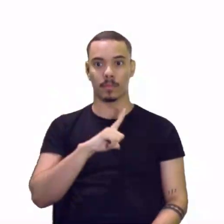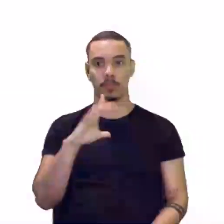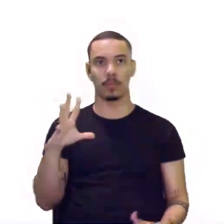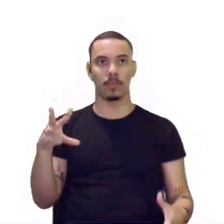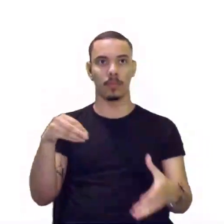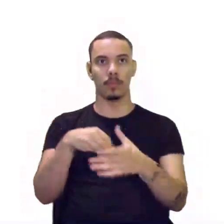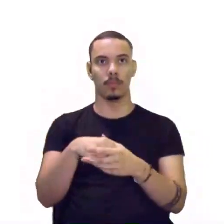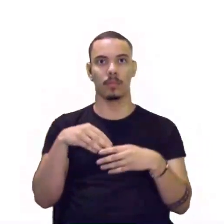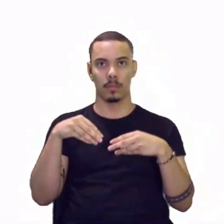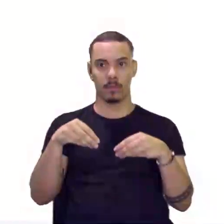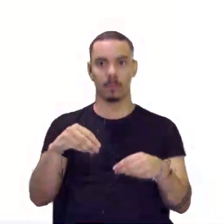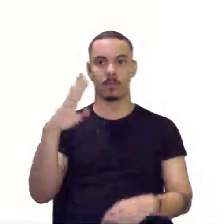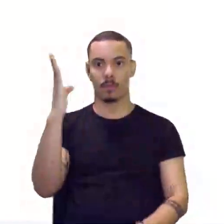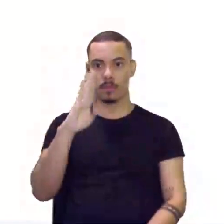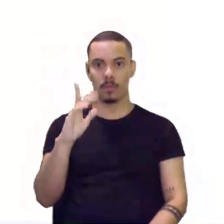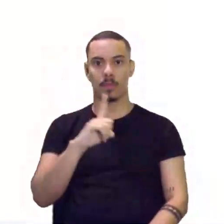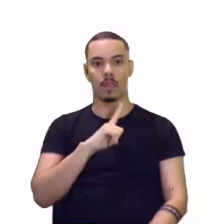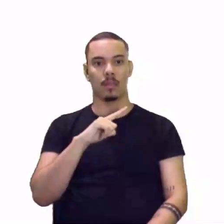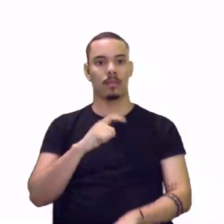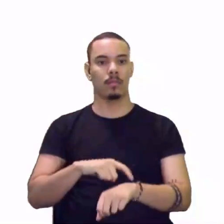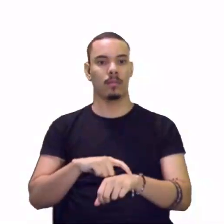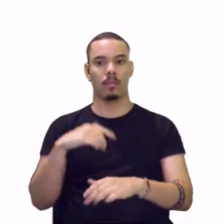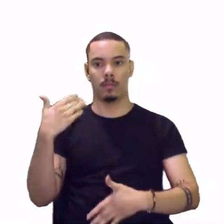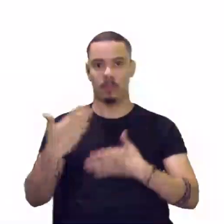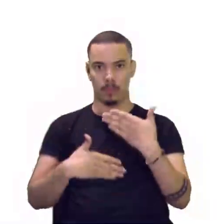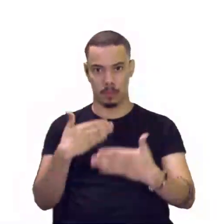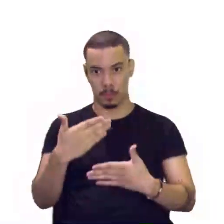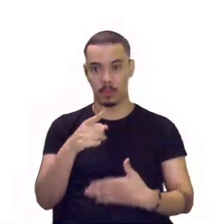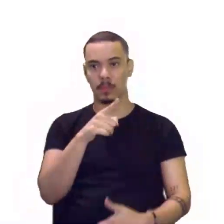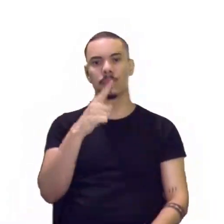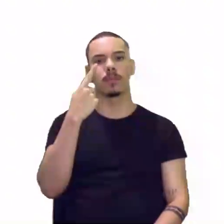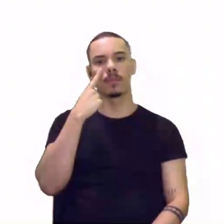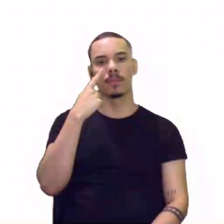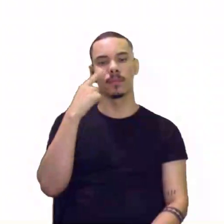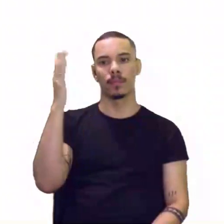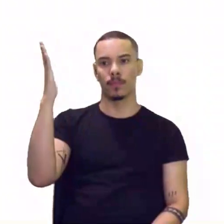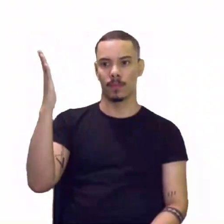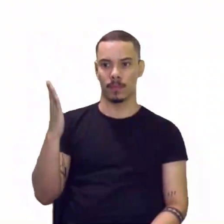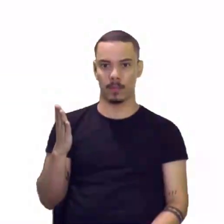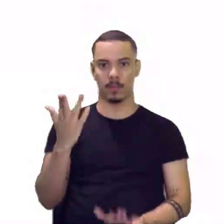incorporação de território brasileiro com o passar do tempo. Isso, aí você dá uma olhadinha